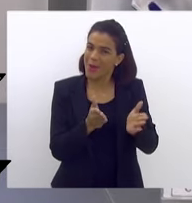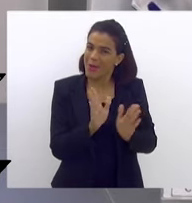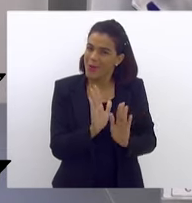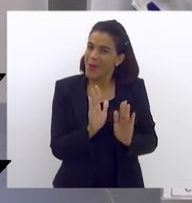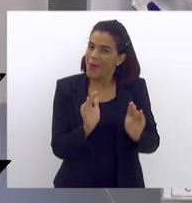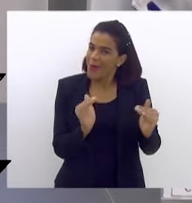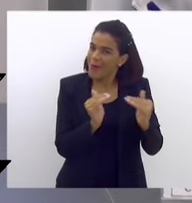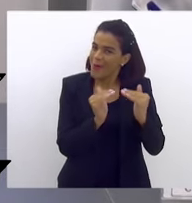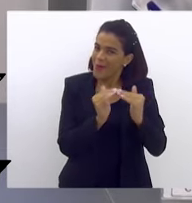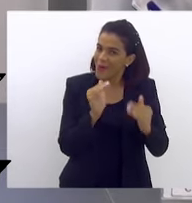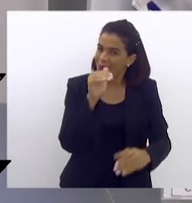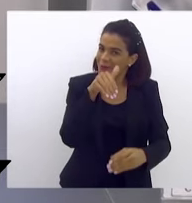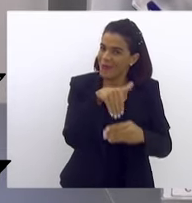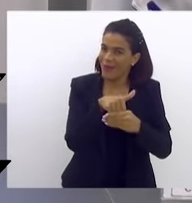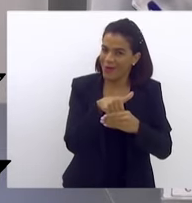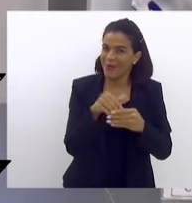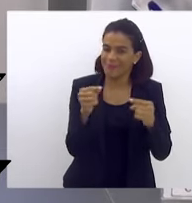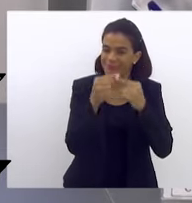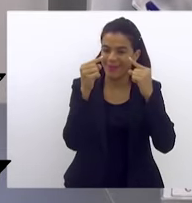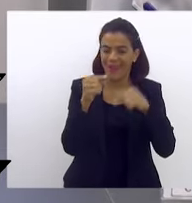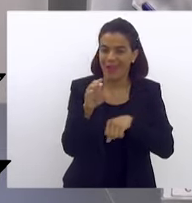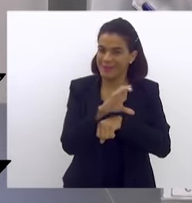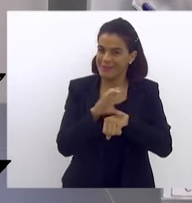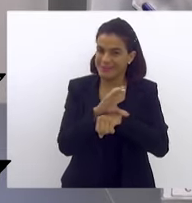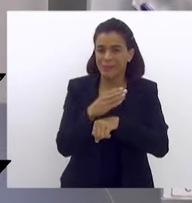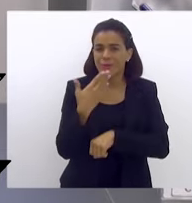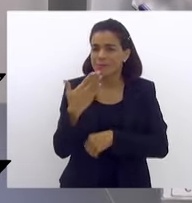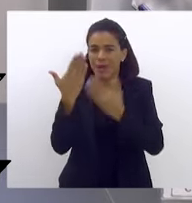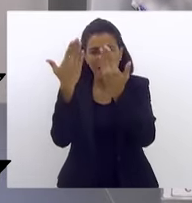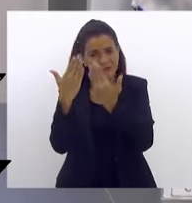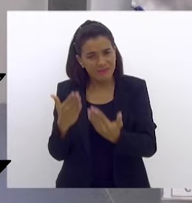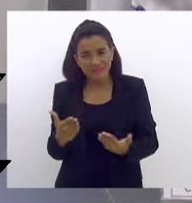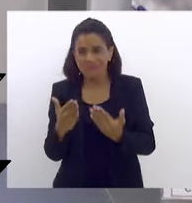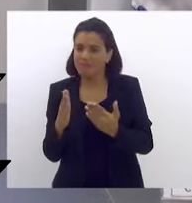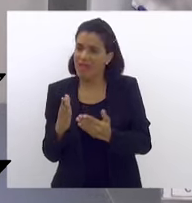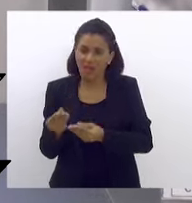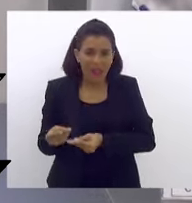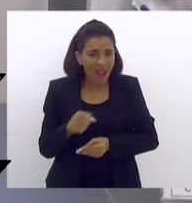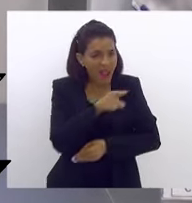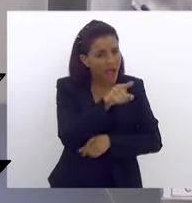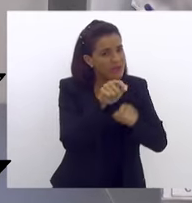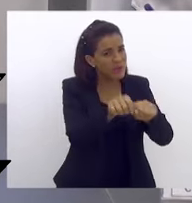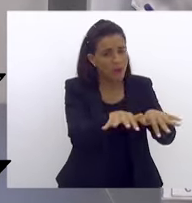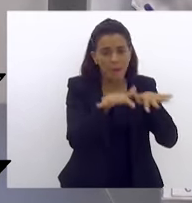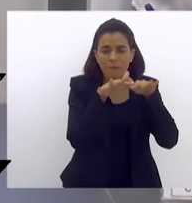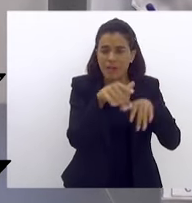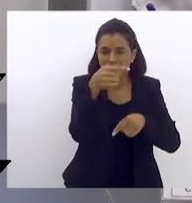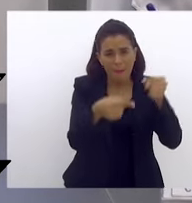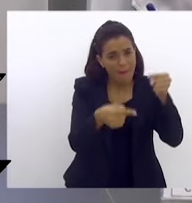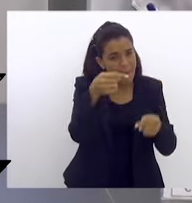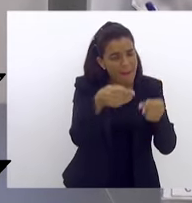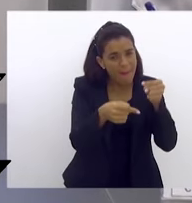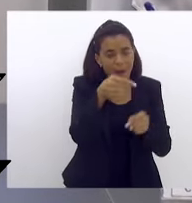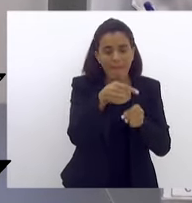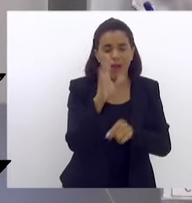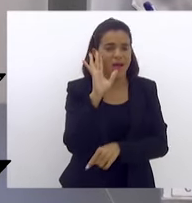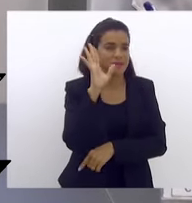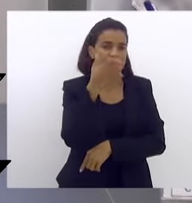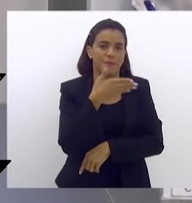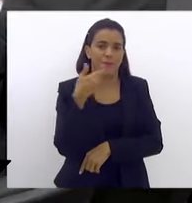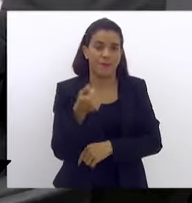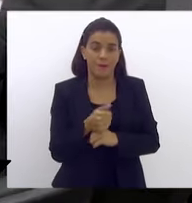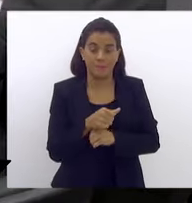constitucionalidade e faço o seguinte não peça Vista vamos encarar o voto vai pro plenário e a gente vai voltar tamb eu eu já de qualquer maneira se passar